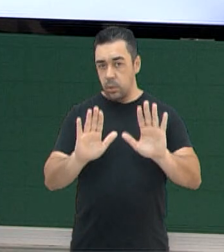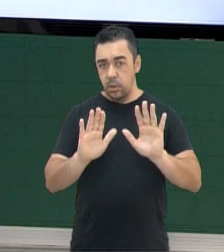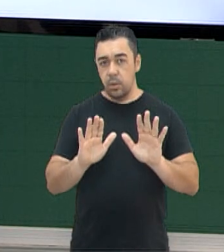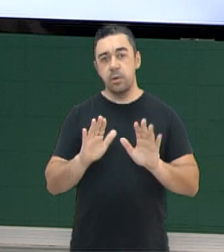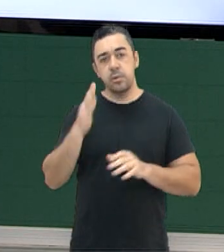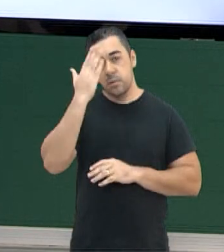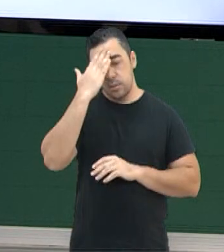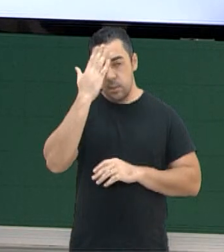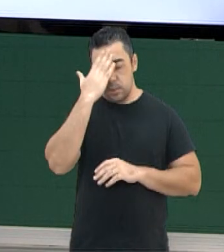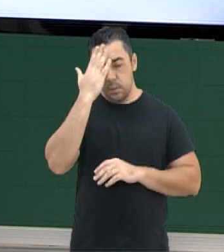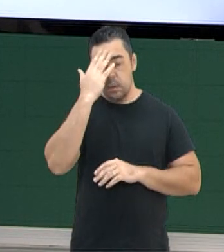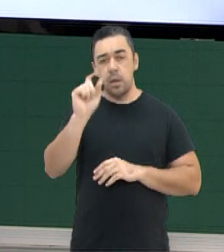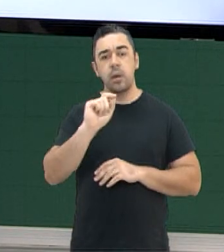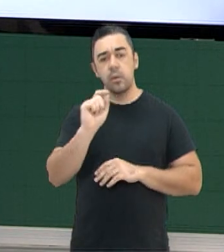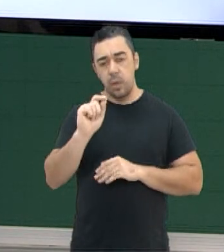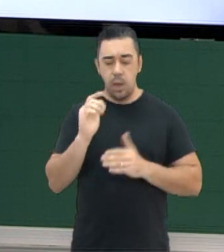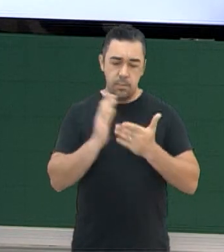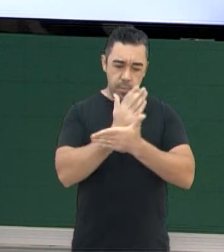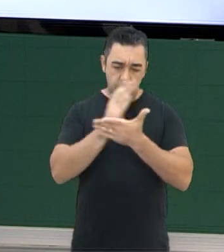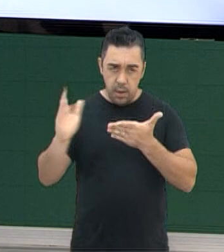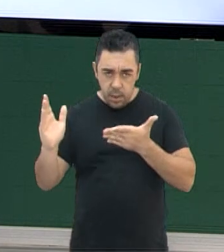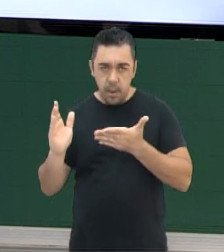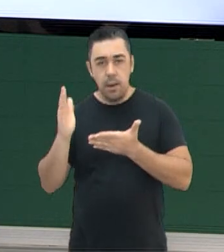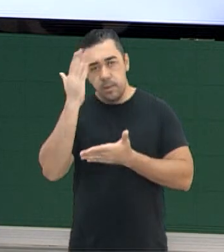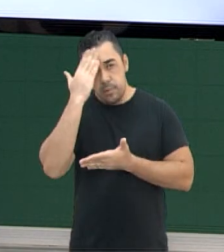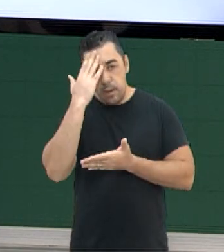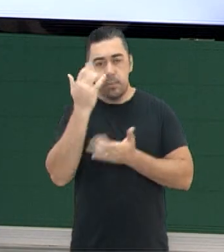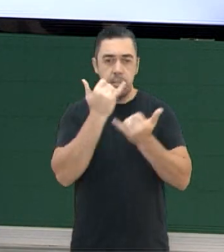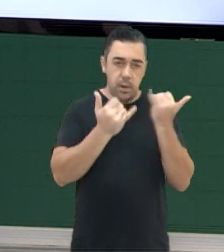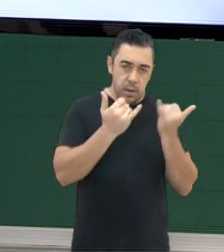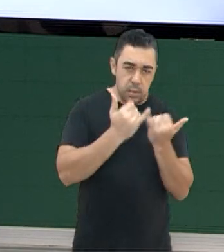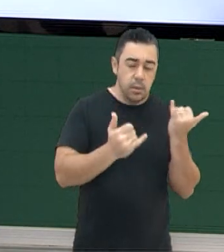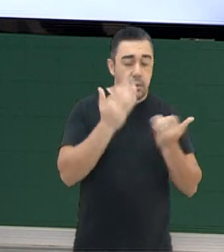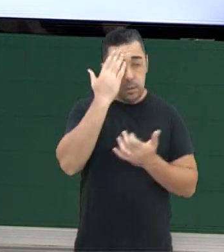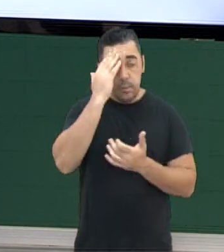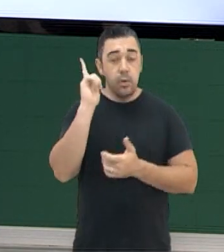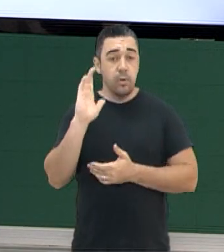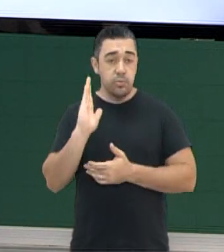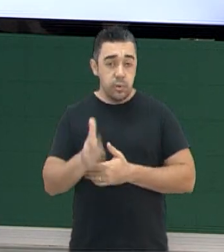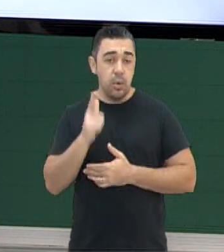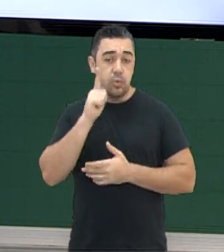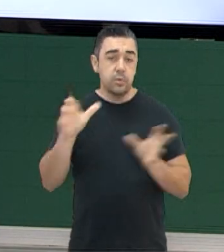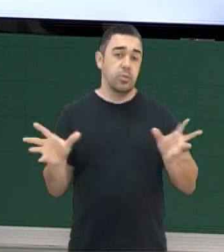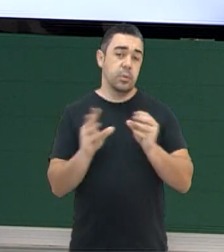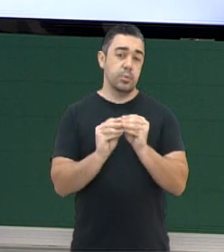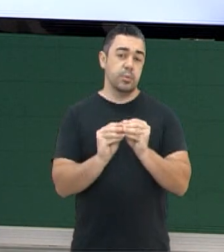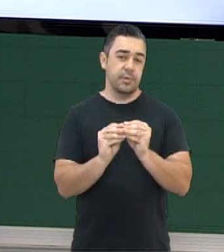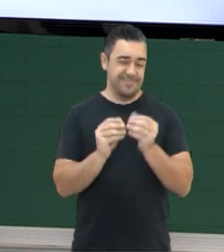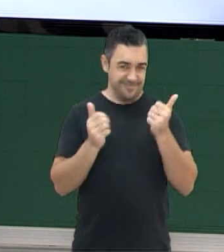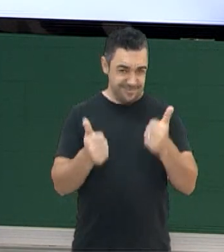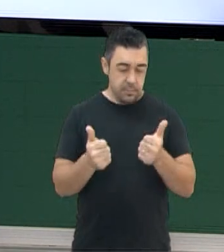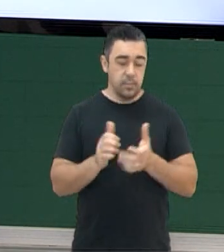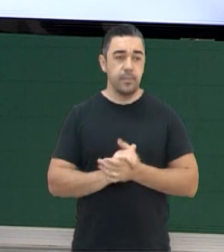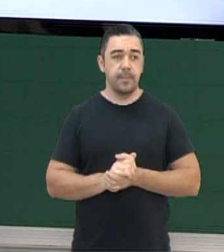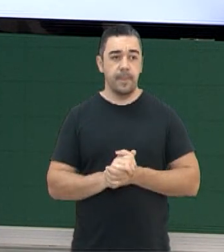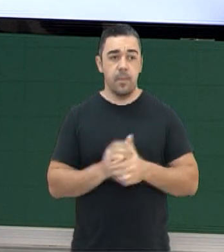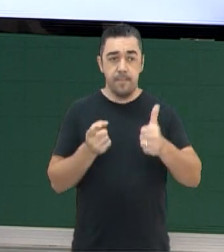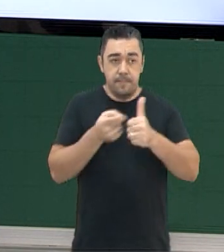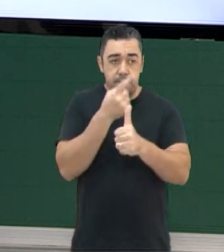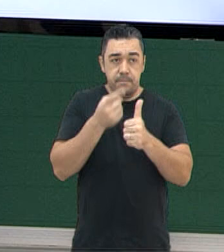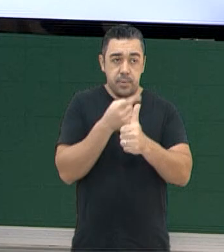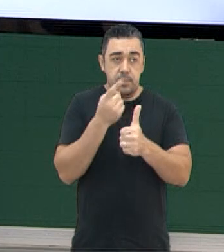sei quais são as partes de um monômio, quando eles são semelhantes, então eu consigo resolver esse exercício. No